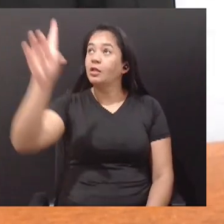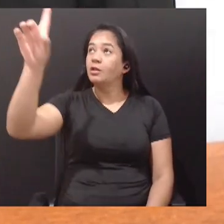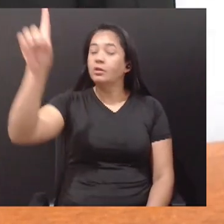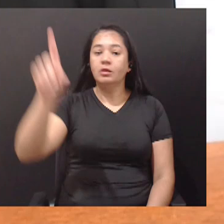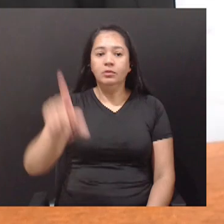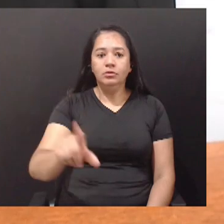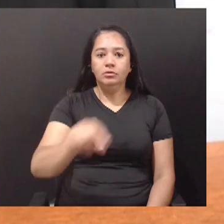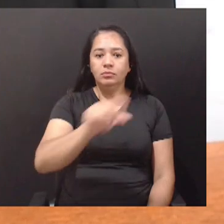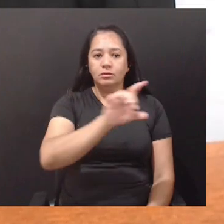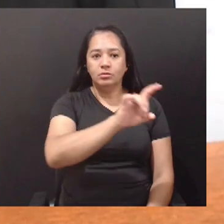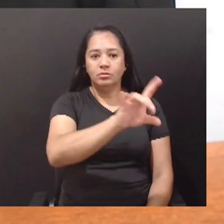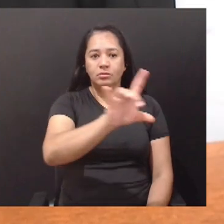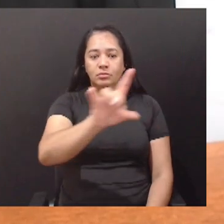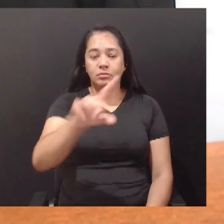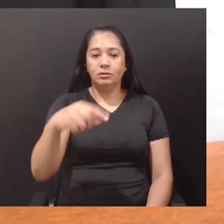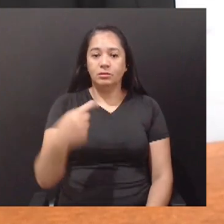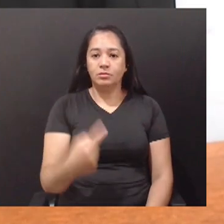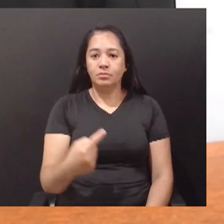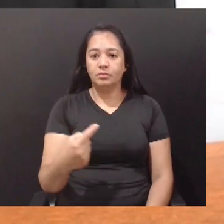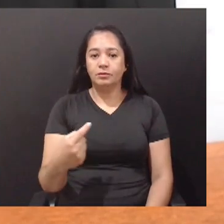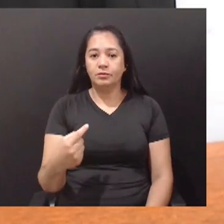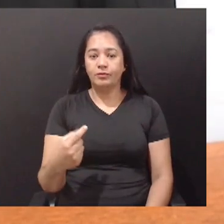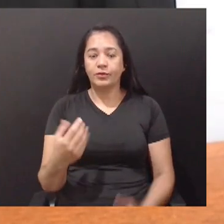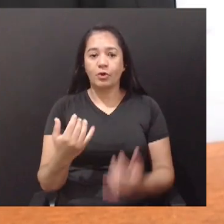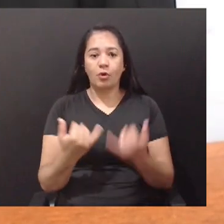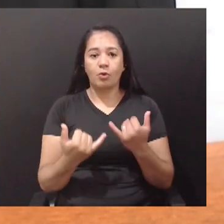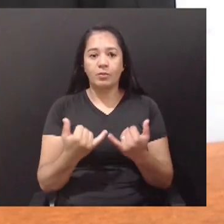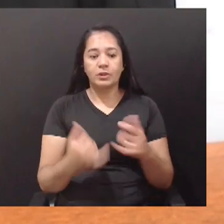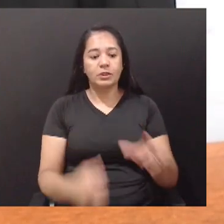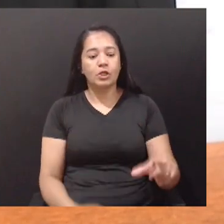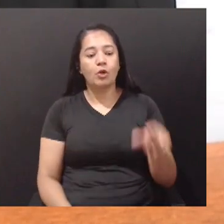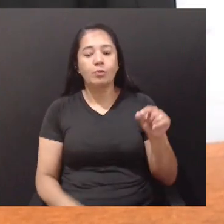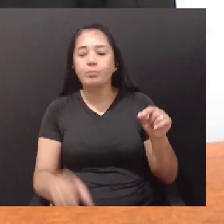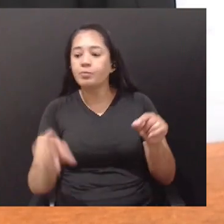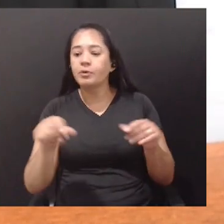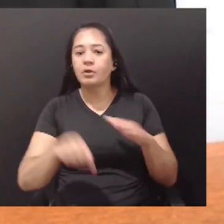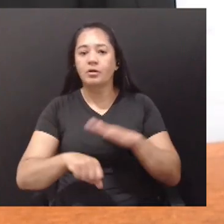a cada um de nós como se Ele estivesse escolhendo a dedo para fazer